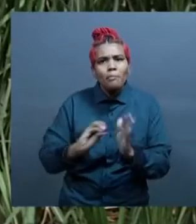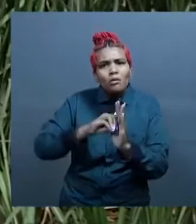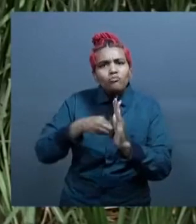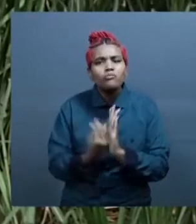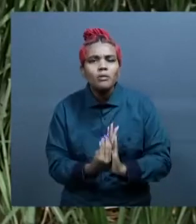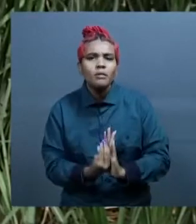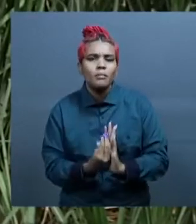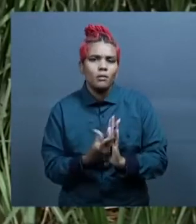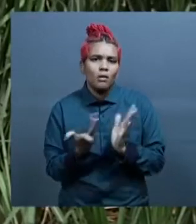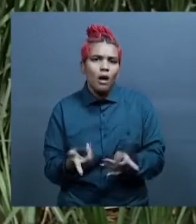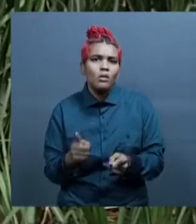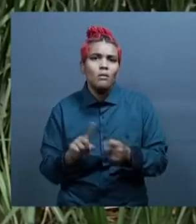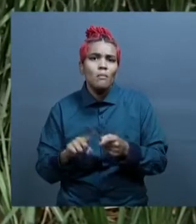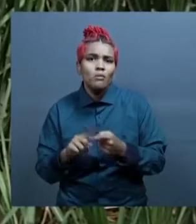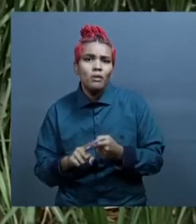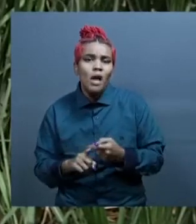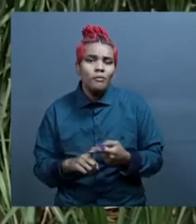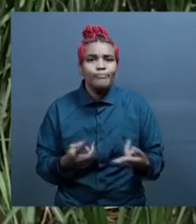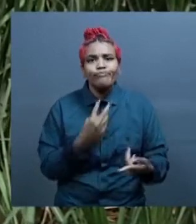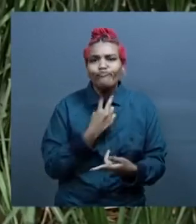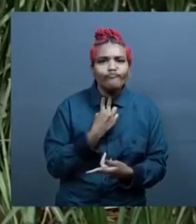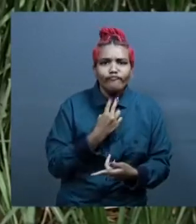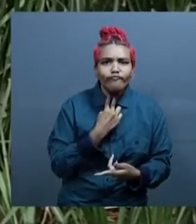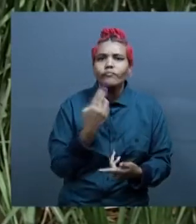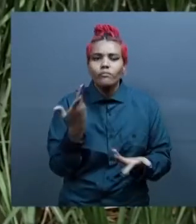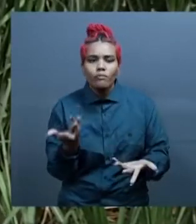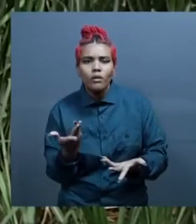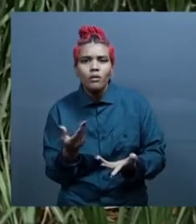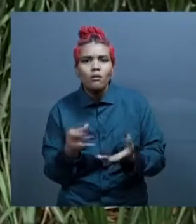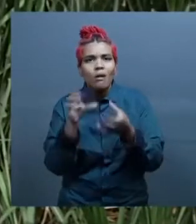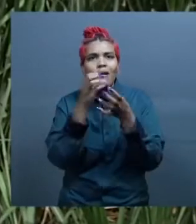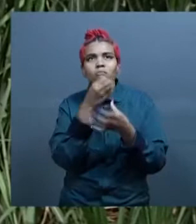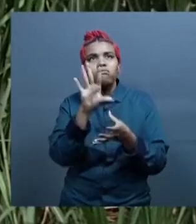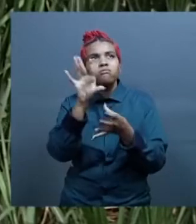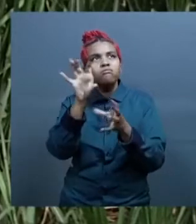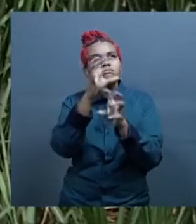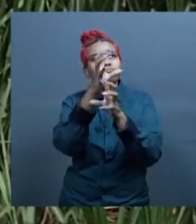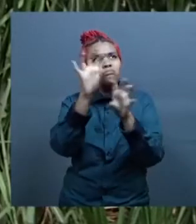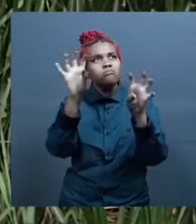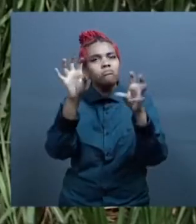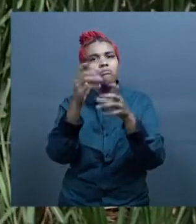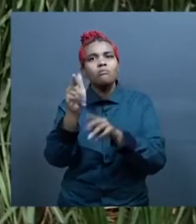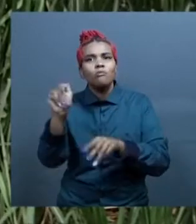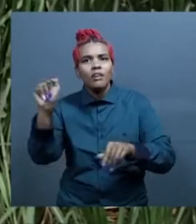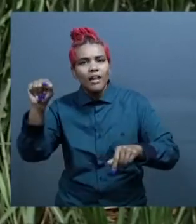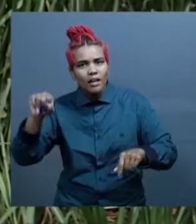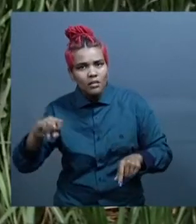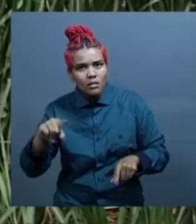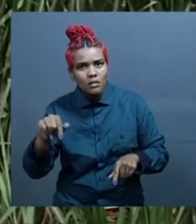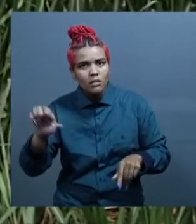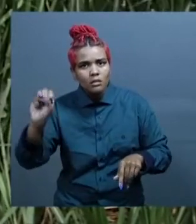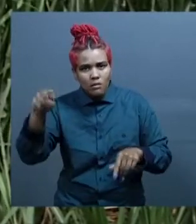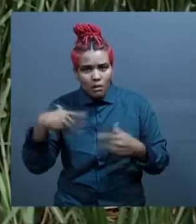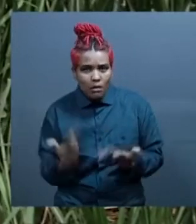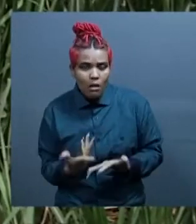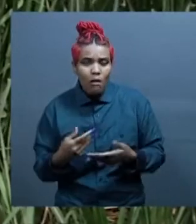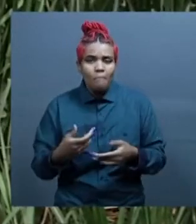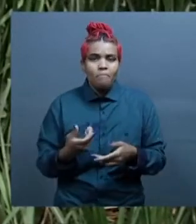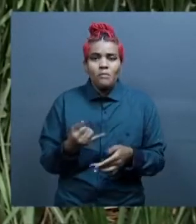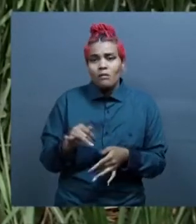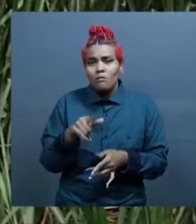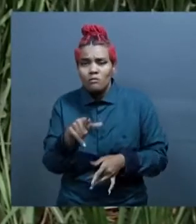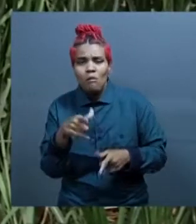emitir e gases pela agricultura e que nessas áreas onde a gente está trabalhando de forma adequada trabalhando o